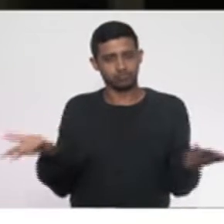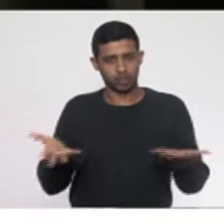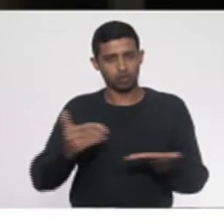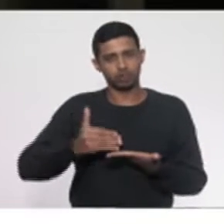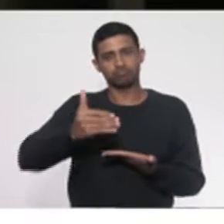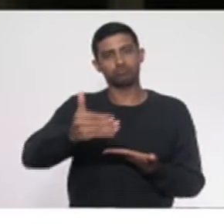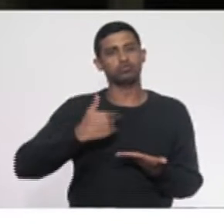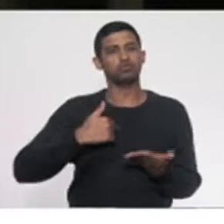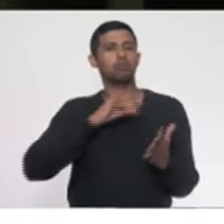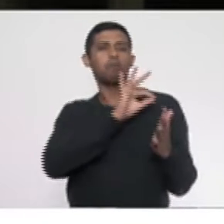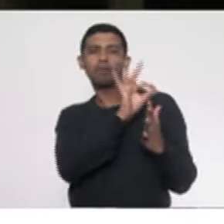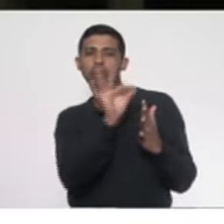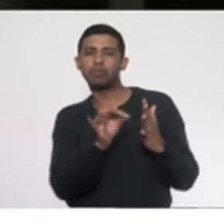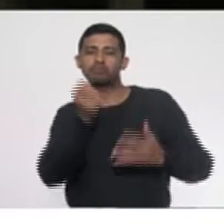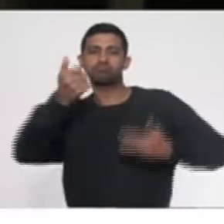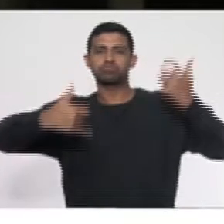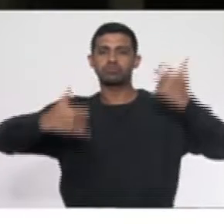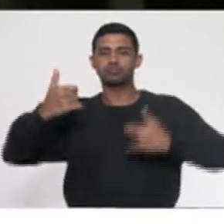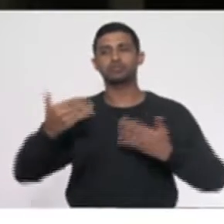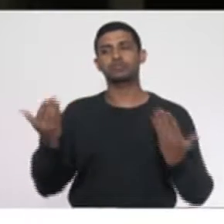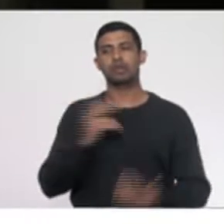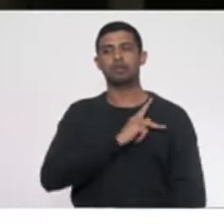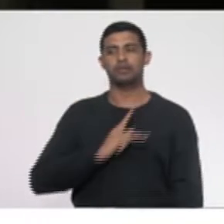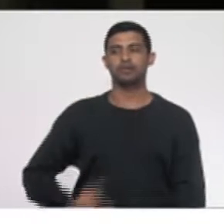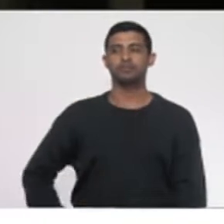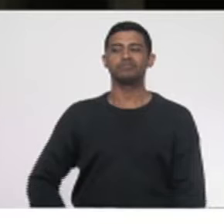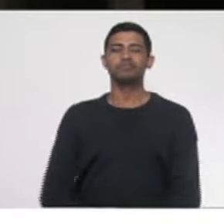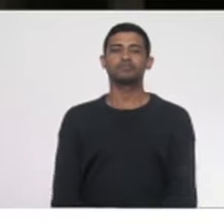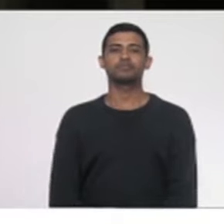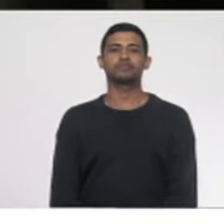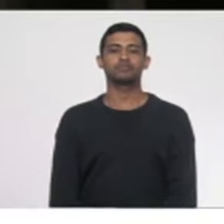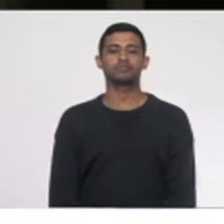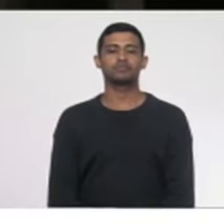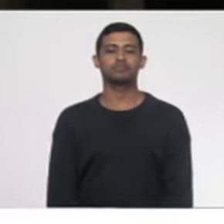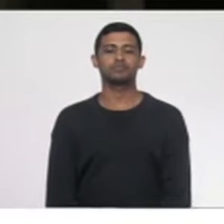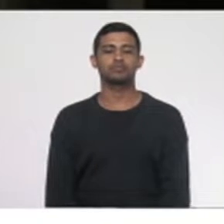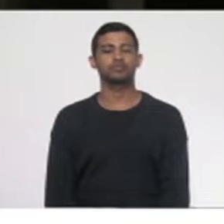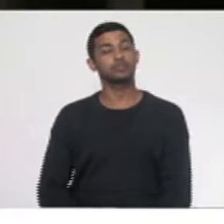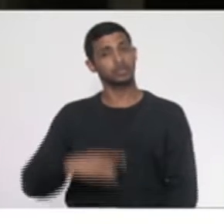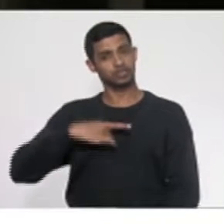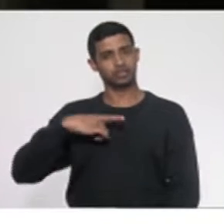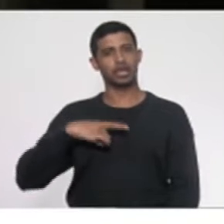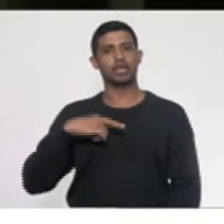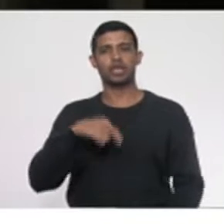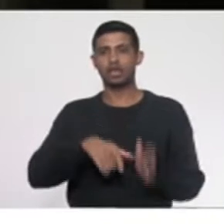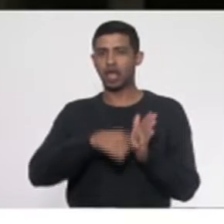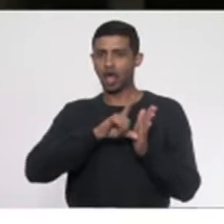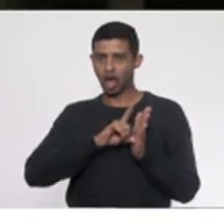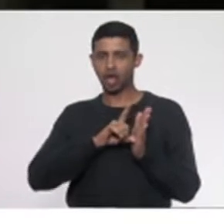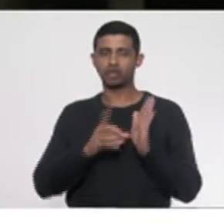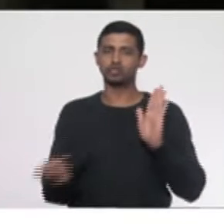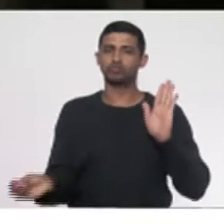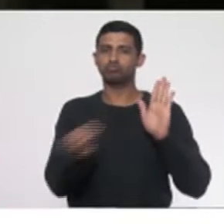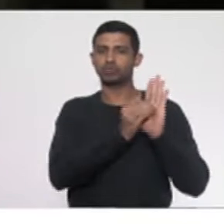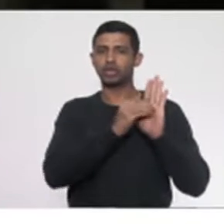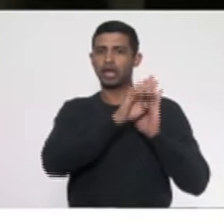algumas questões. Senhor presidente, tem na preliminar uma